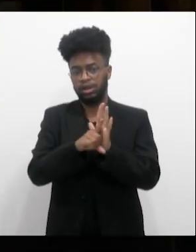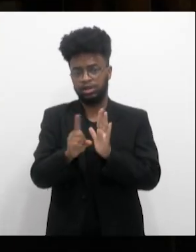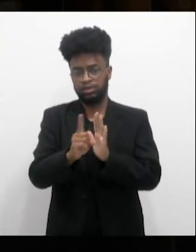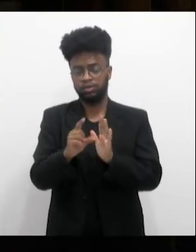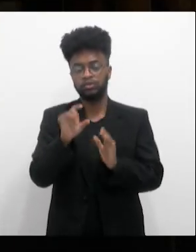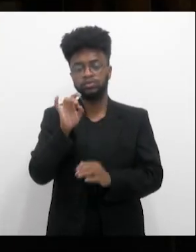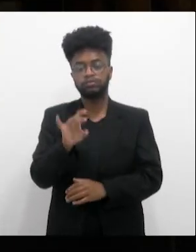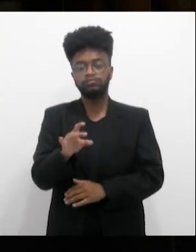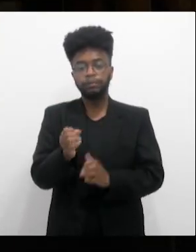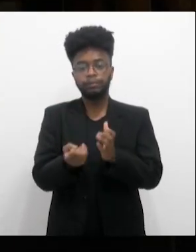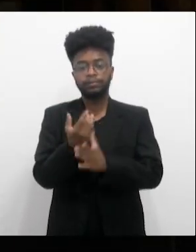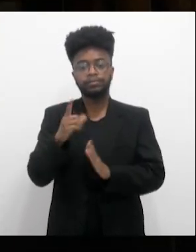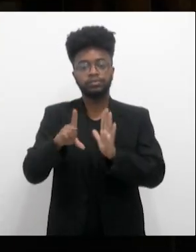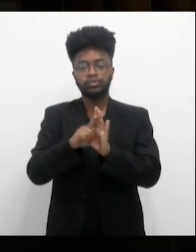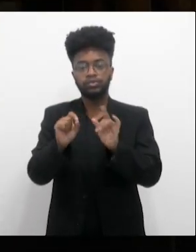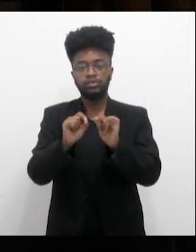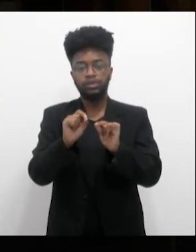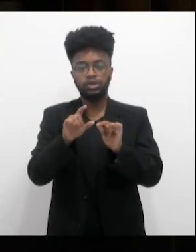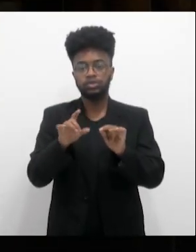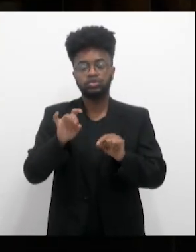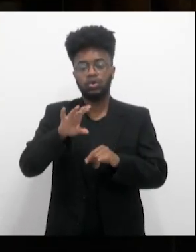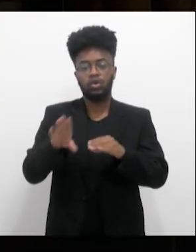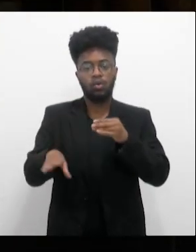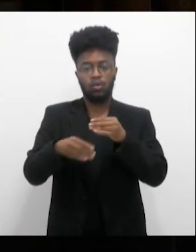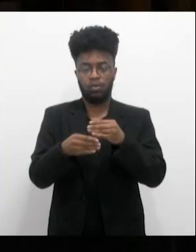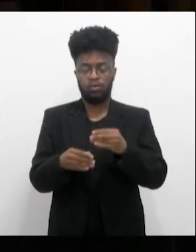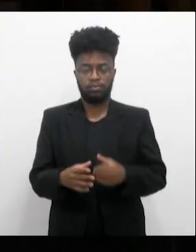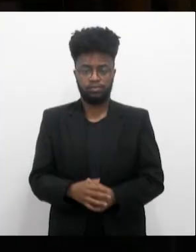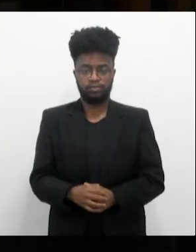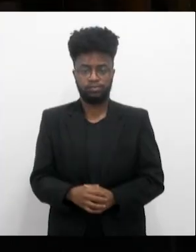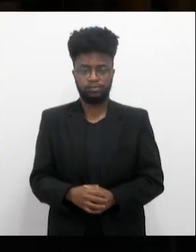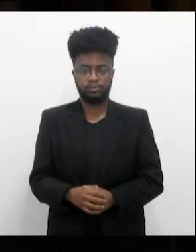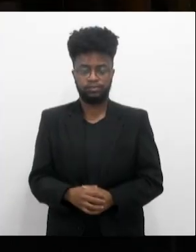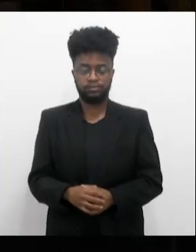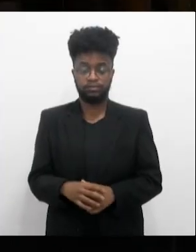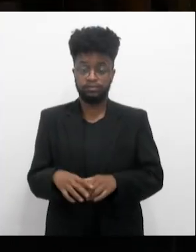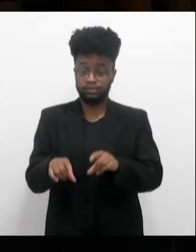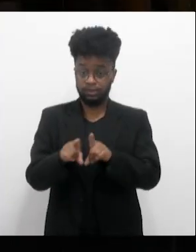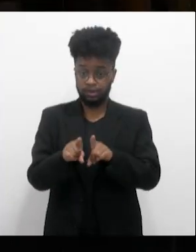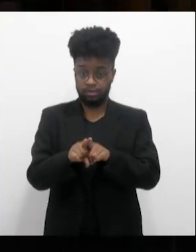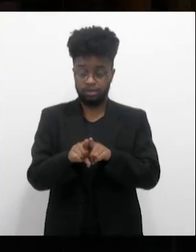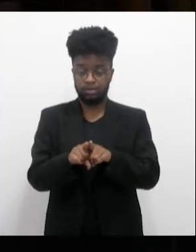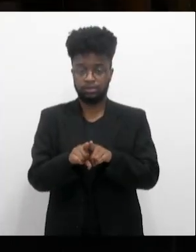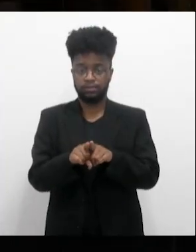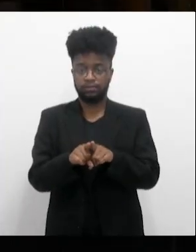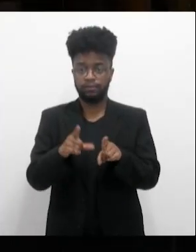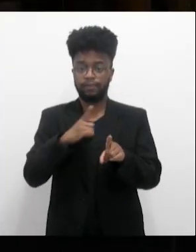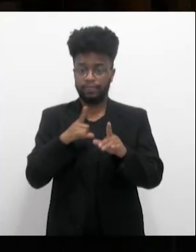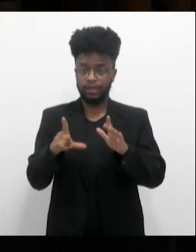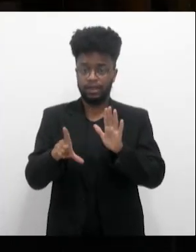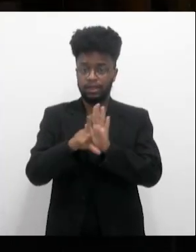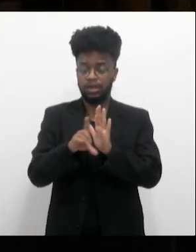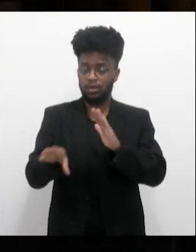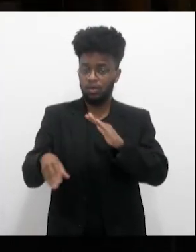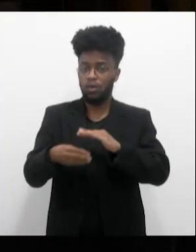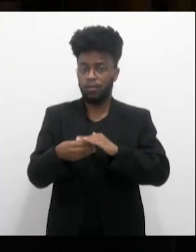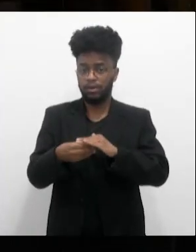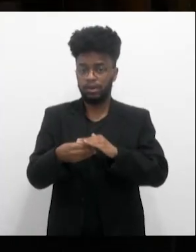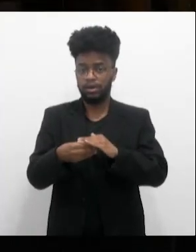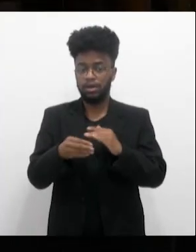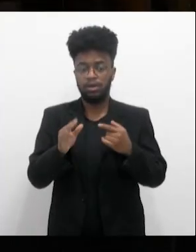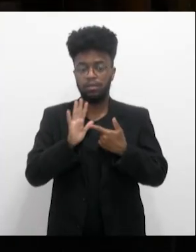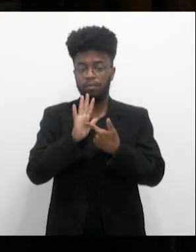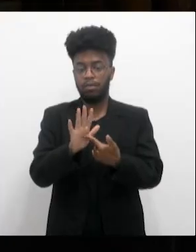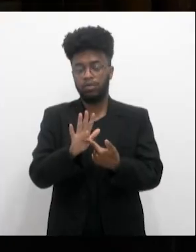legisla por lei complementar. Além do mais, tem lei complementar que